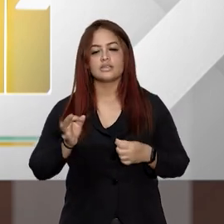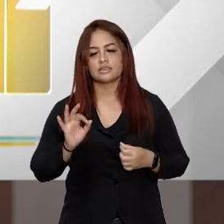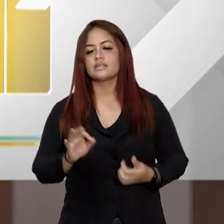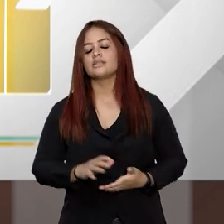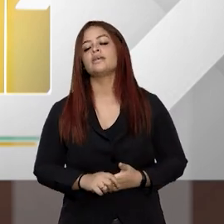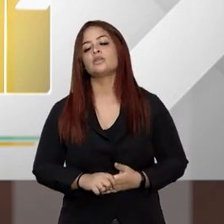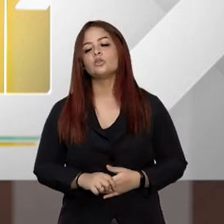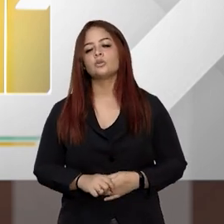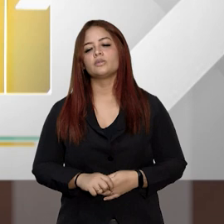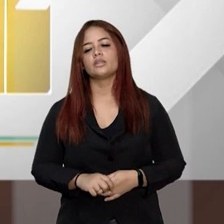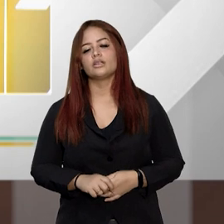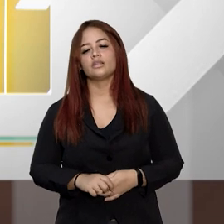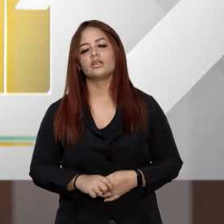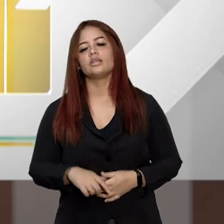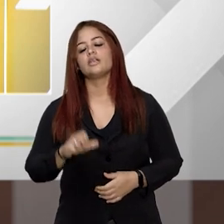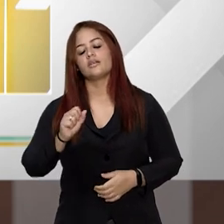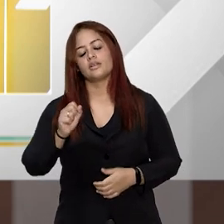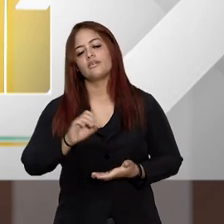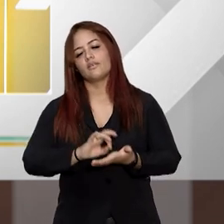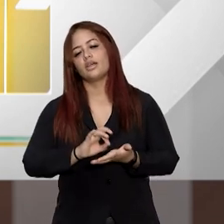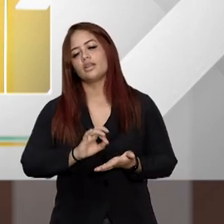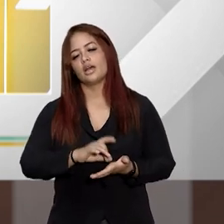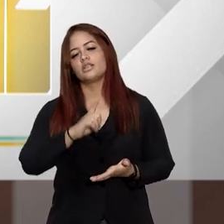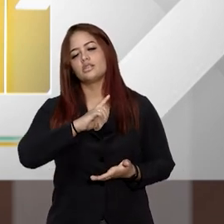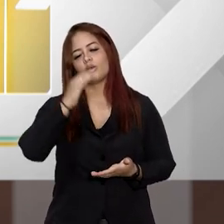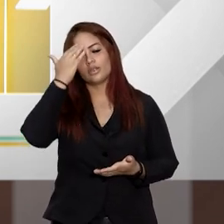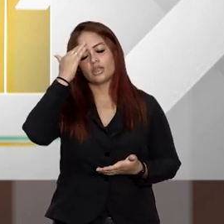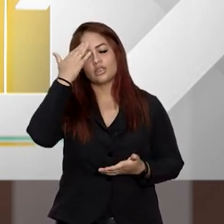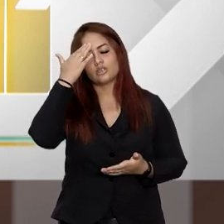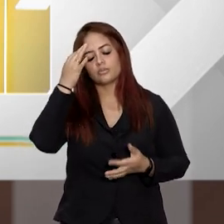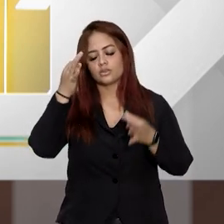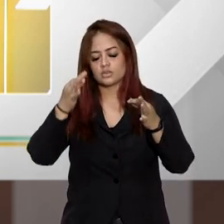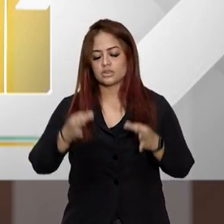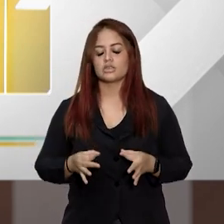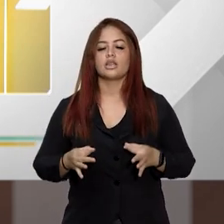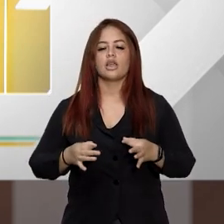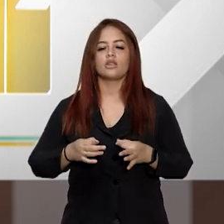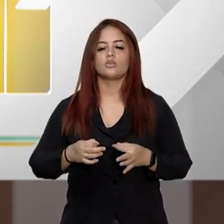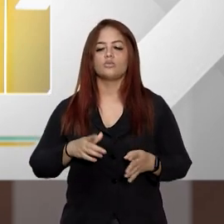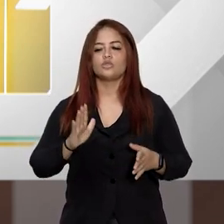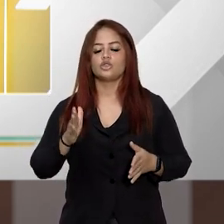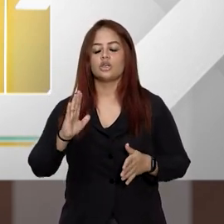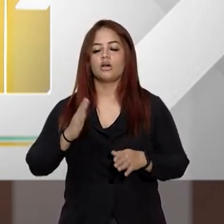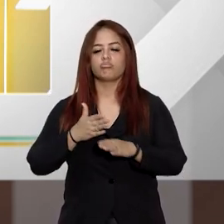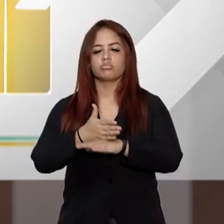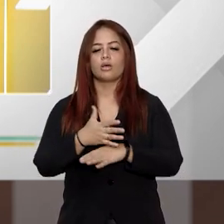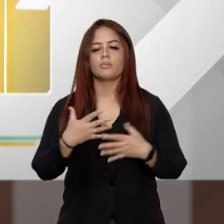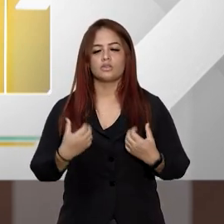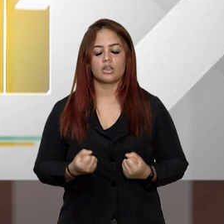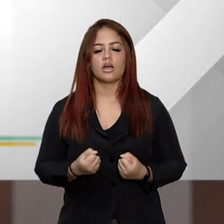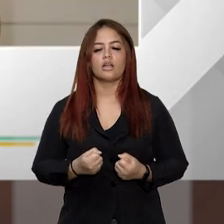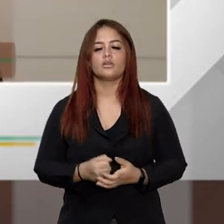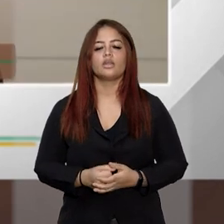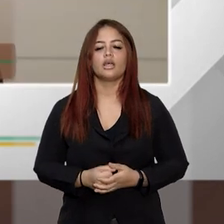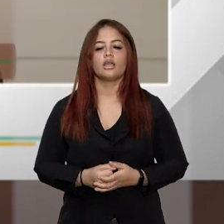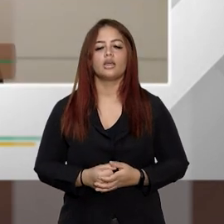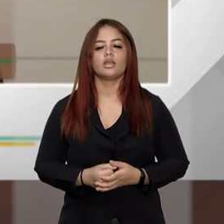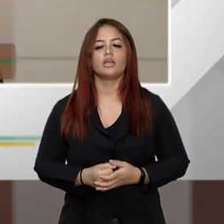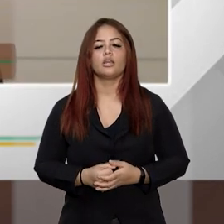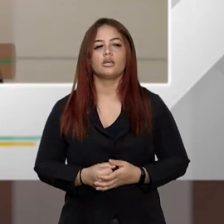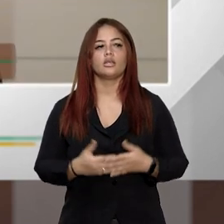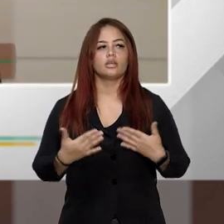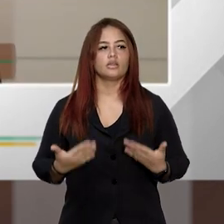Exatamente, nesse sentido, haveria assim um entendimento já pacificado no precedente que ele é vinculante,